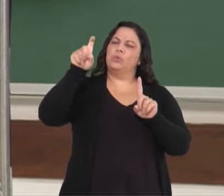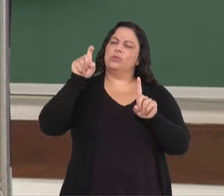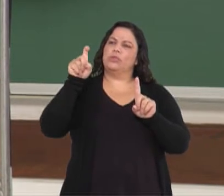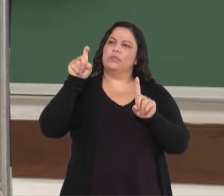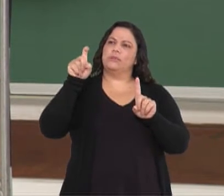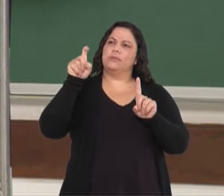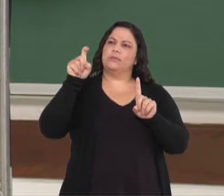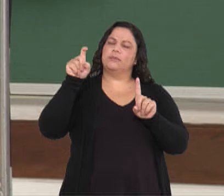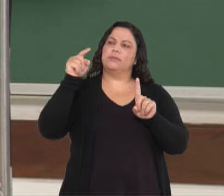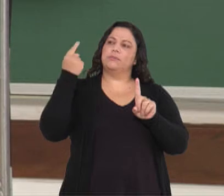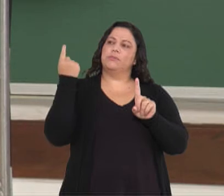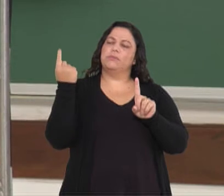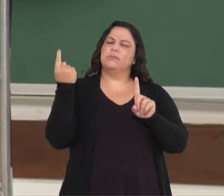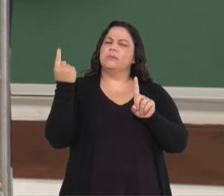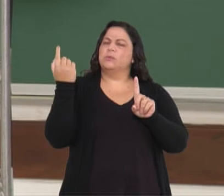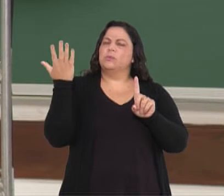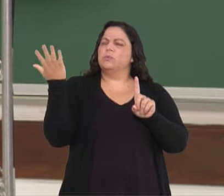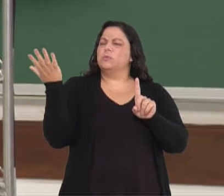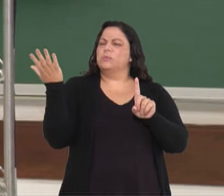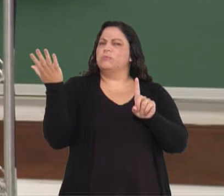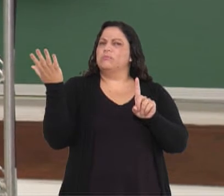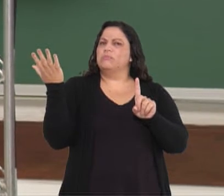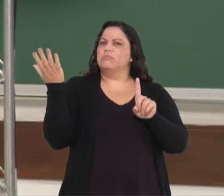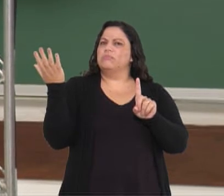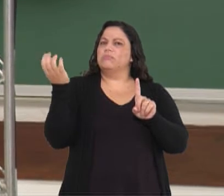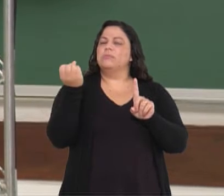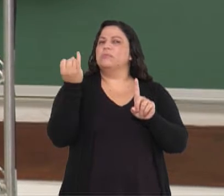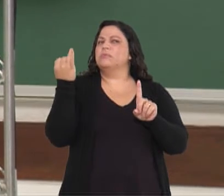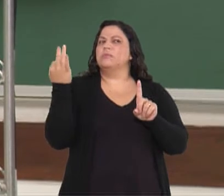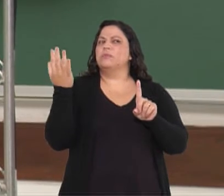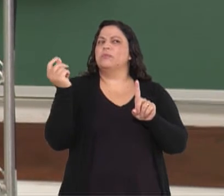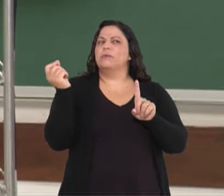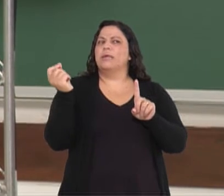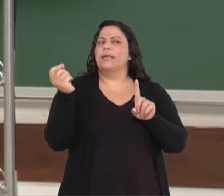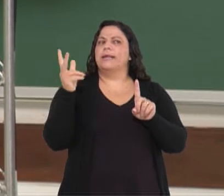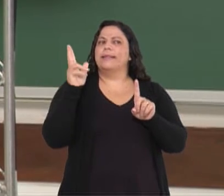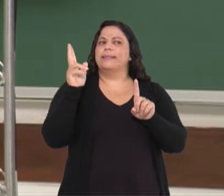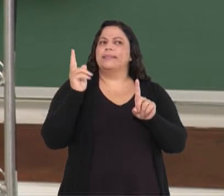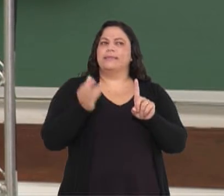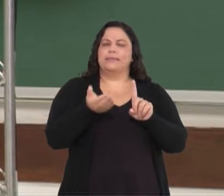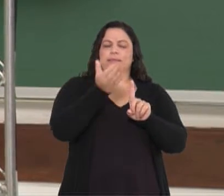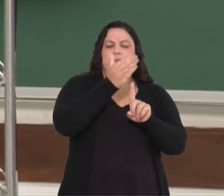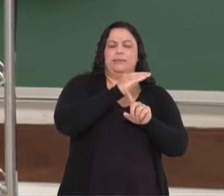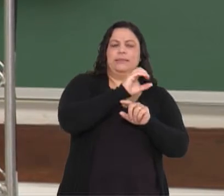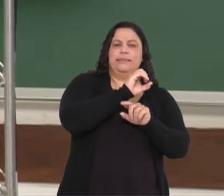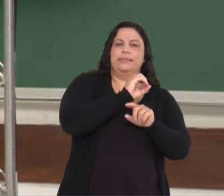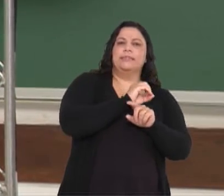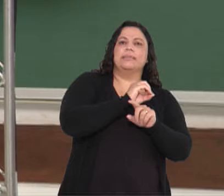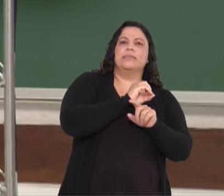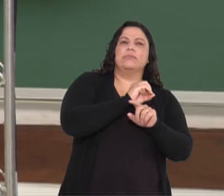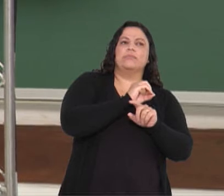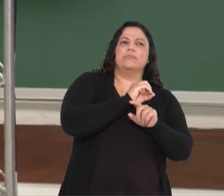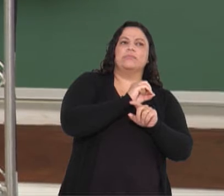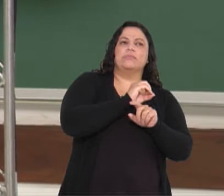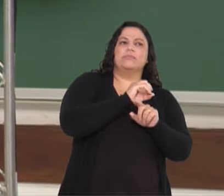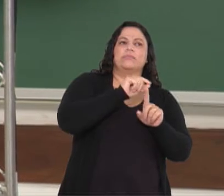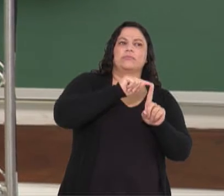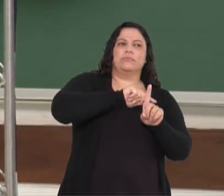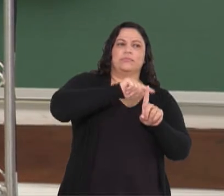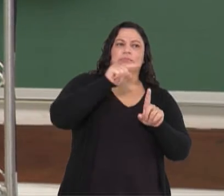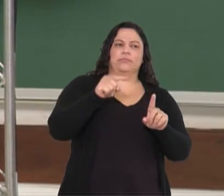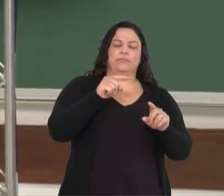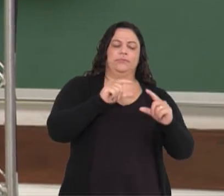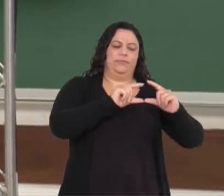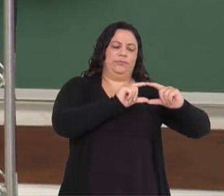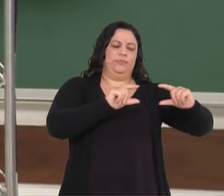Que valor de x mais 1 vai ser igualado a zero. Logo, o teu x será meio. Passa para o outro lado,